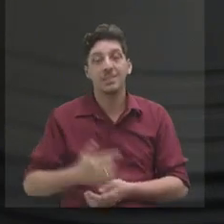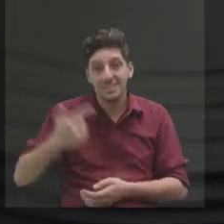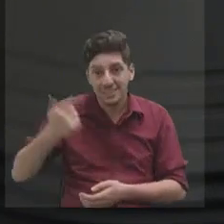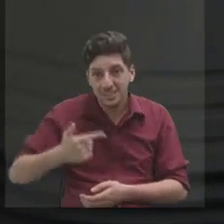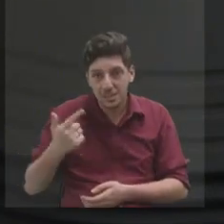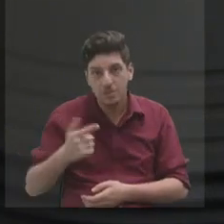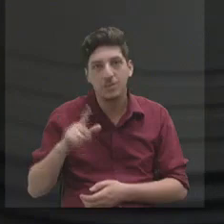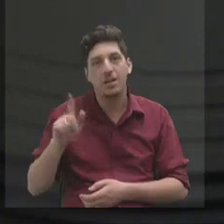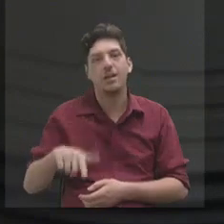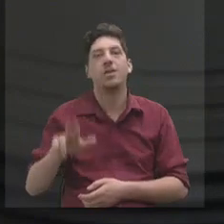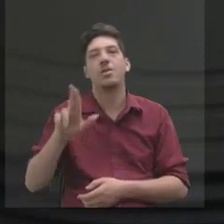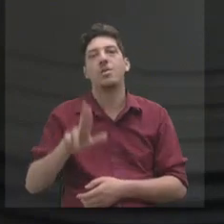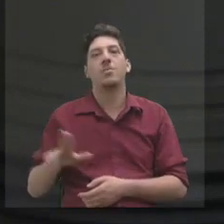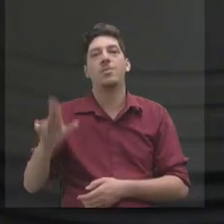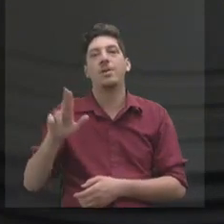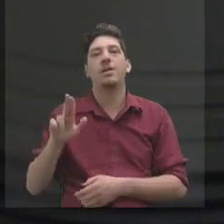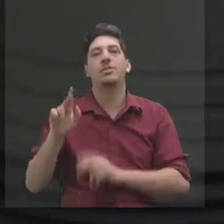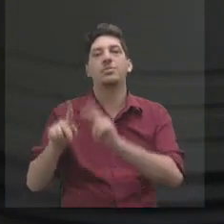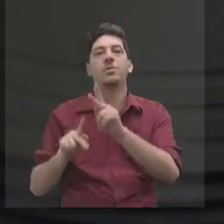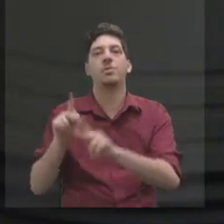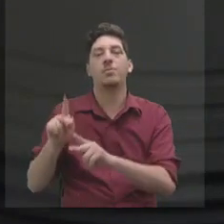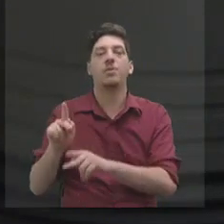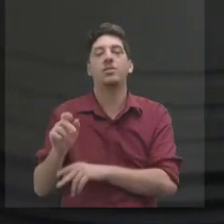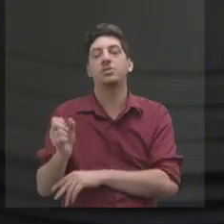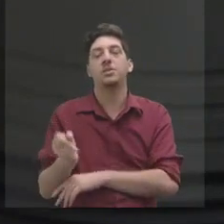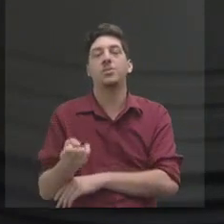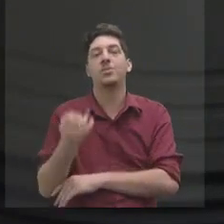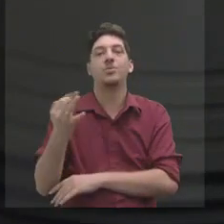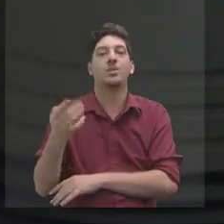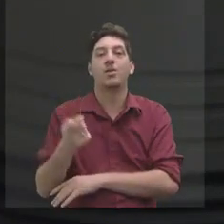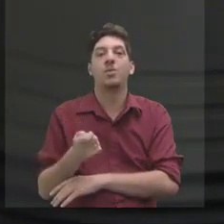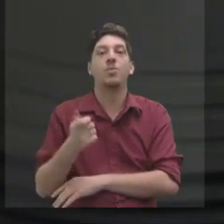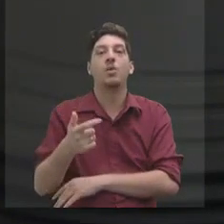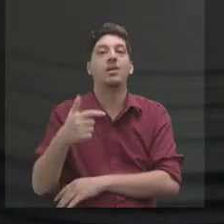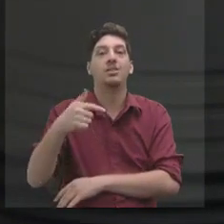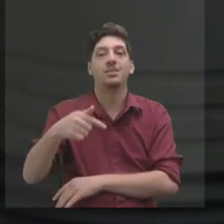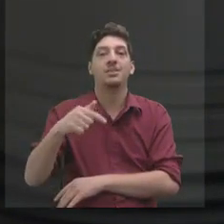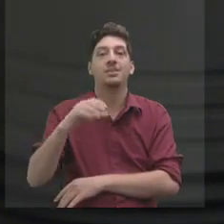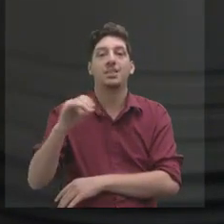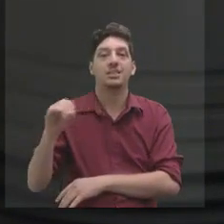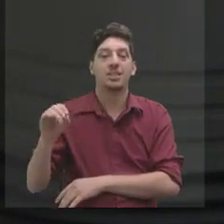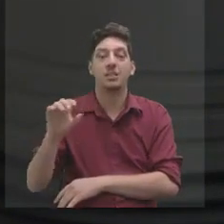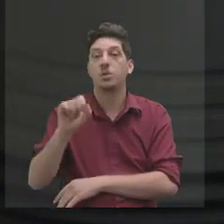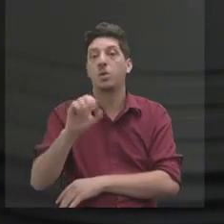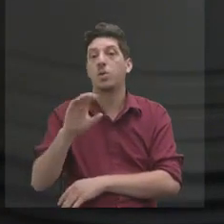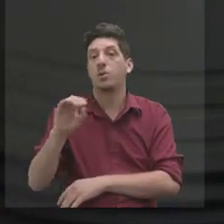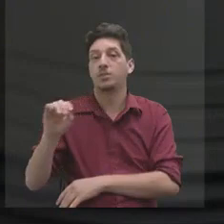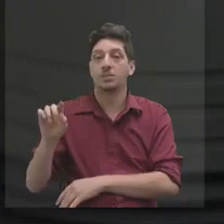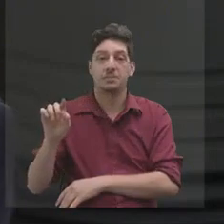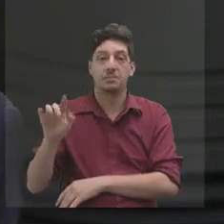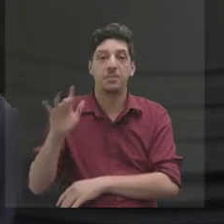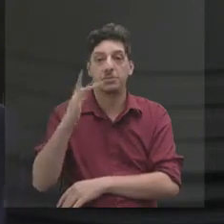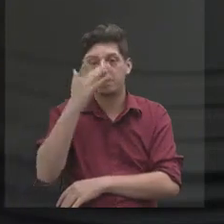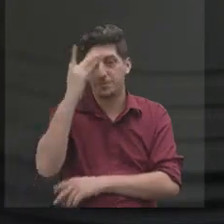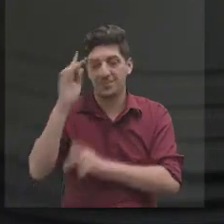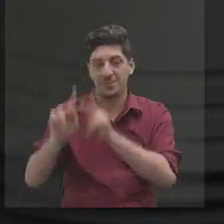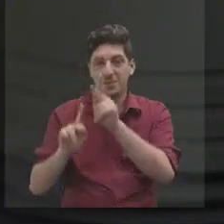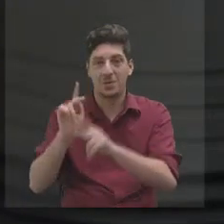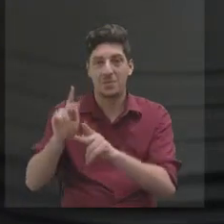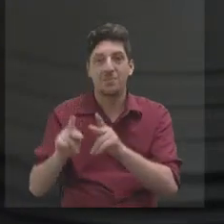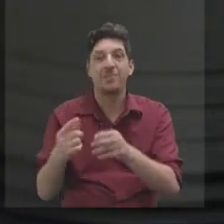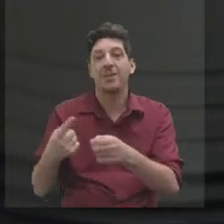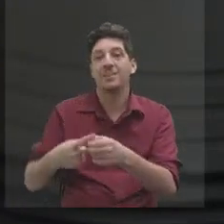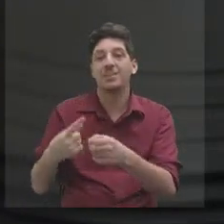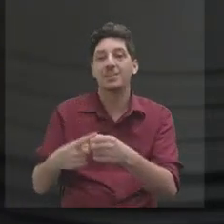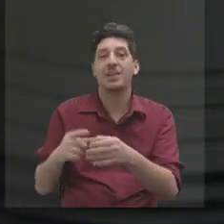em população quase entre 7800 mil habitantes e é uma cidade que o anel